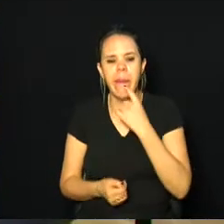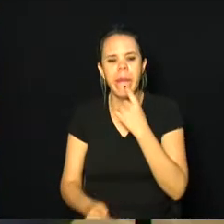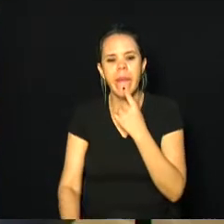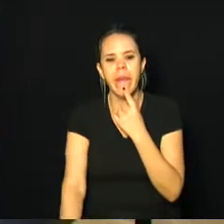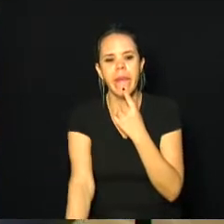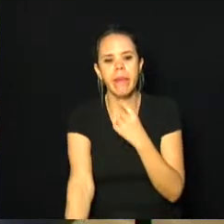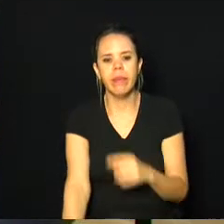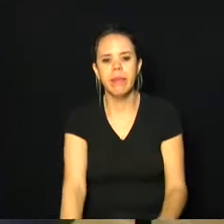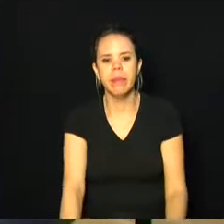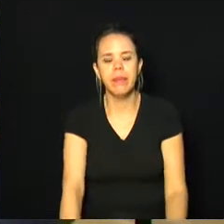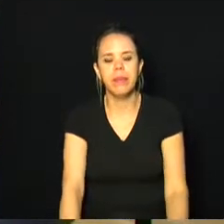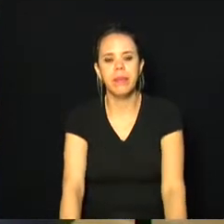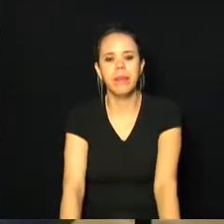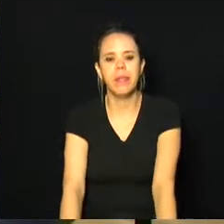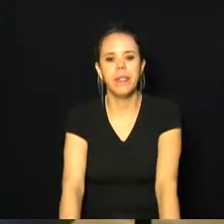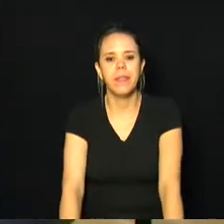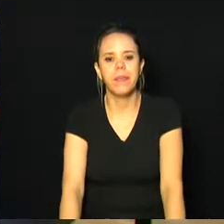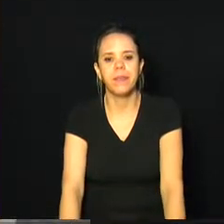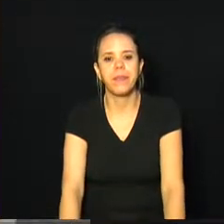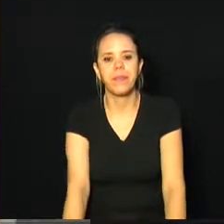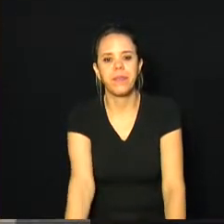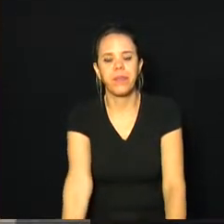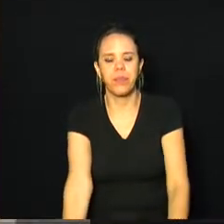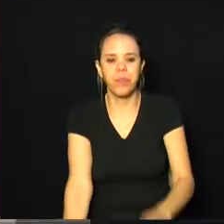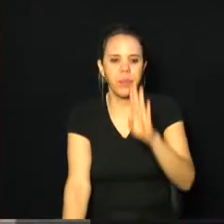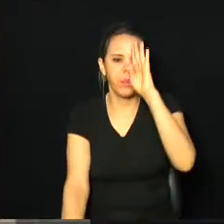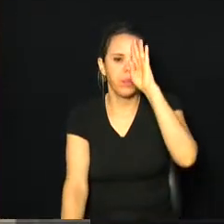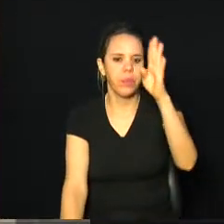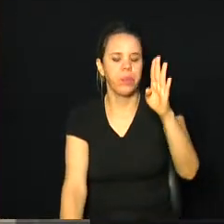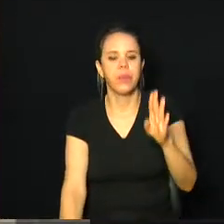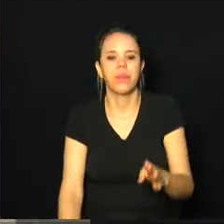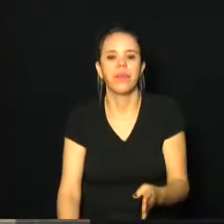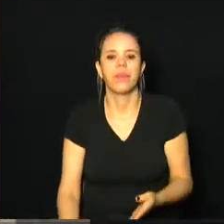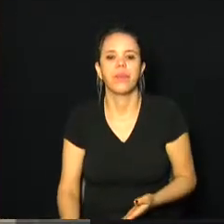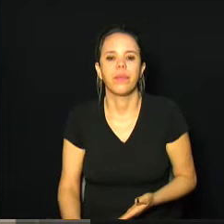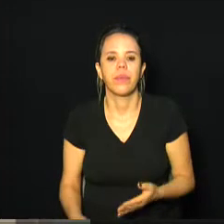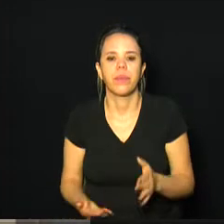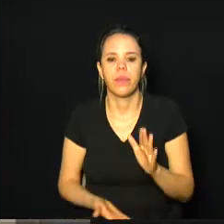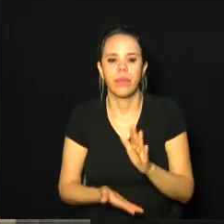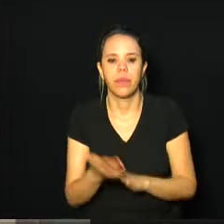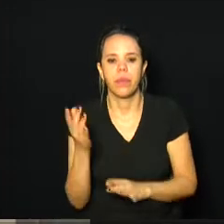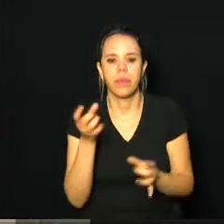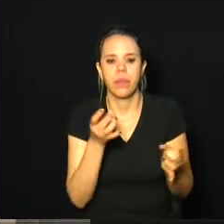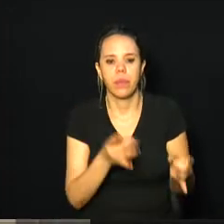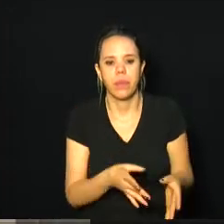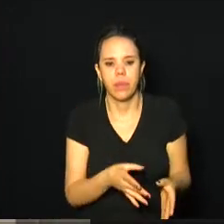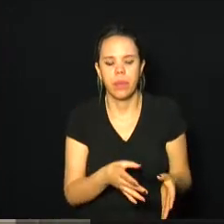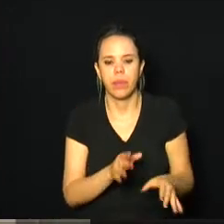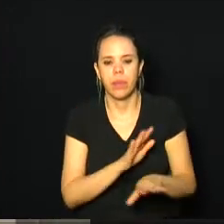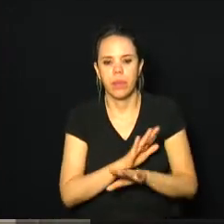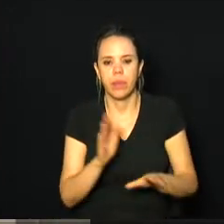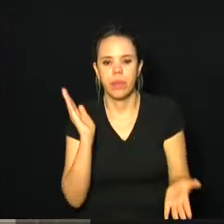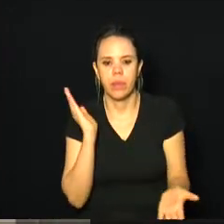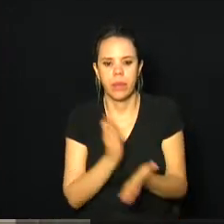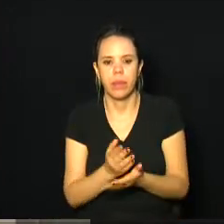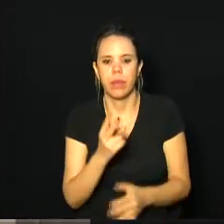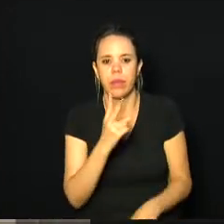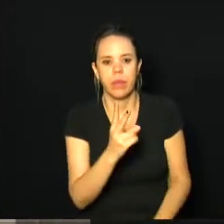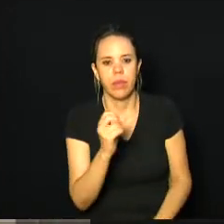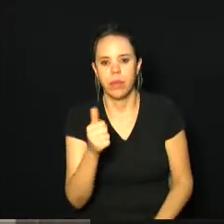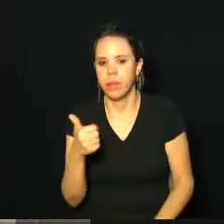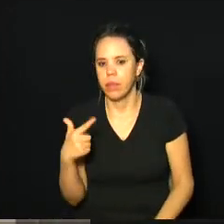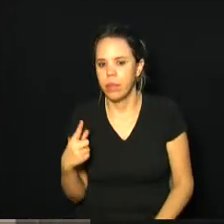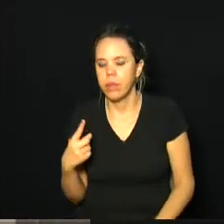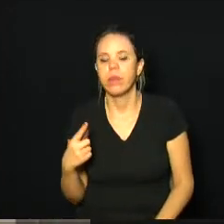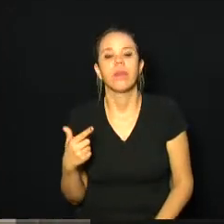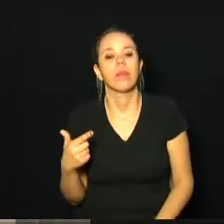Campinas? Olha, isso é fundamental. Quando eu saí, parei de jogar mesmo, foi em 2001 para 2002,